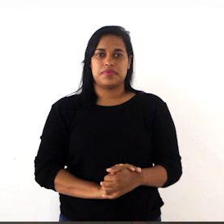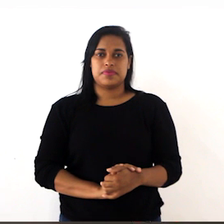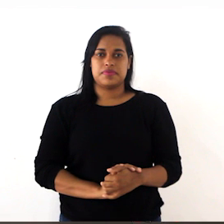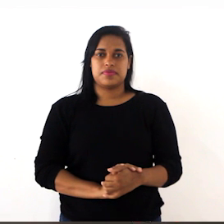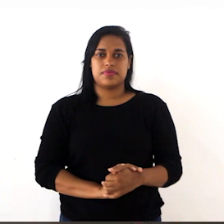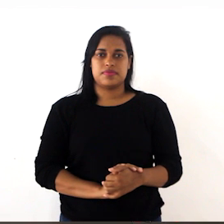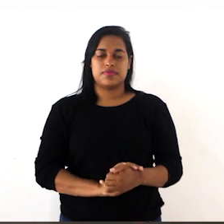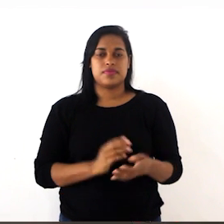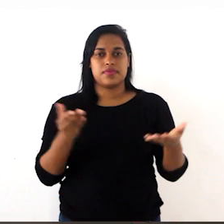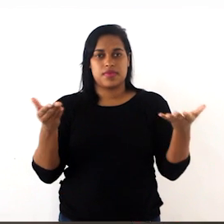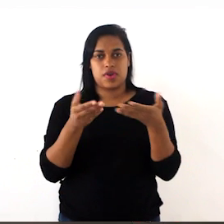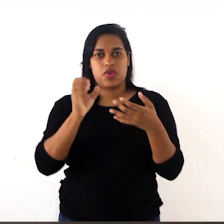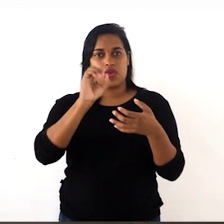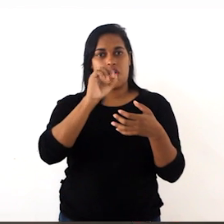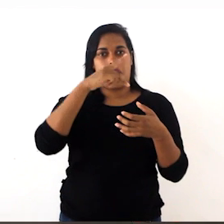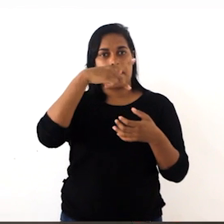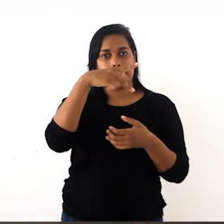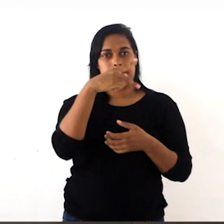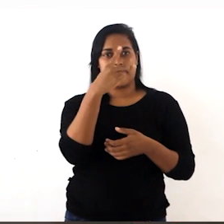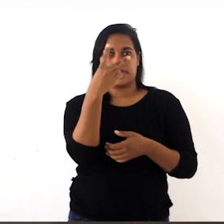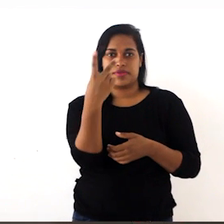Vamos alterar aqui para o P2.